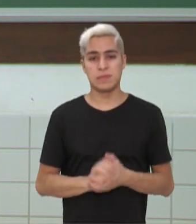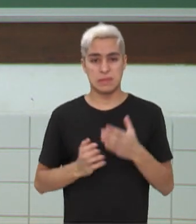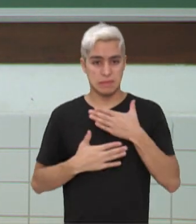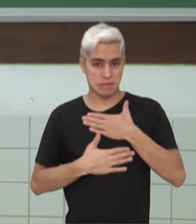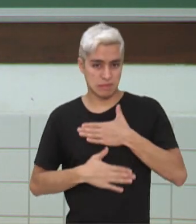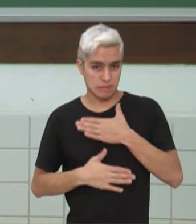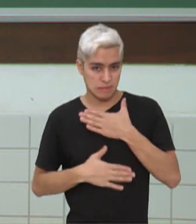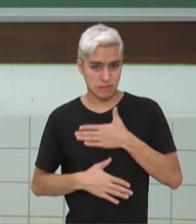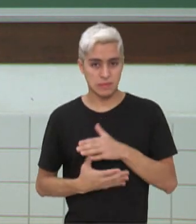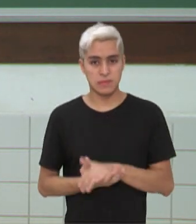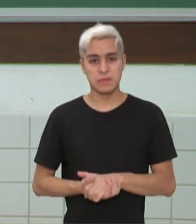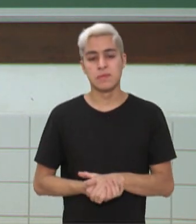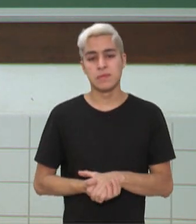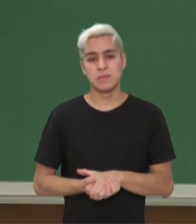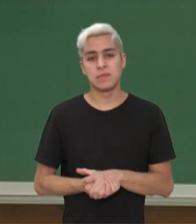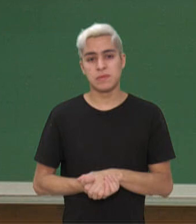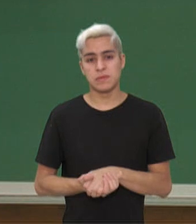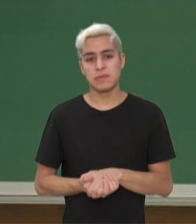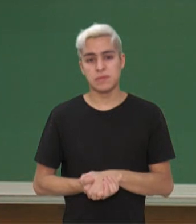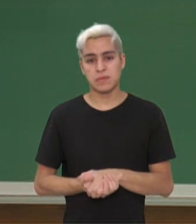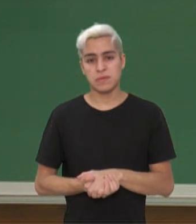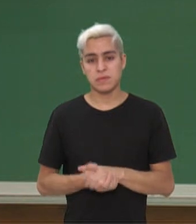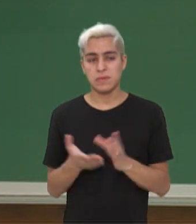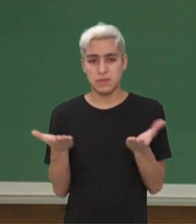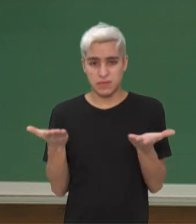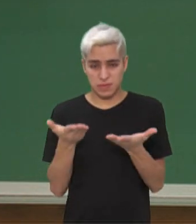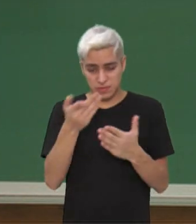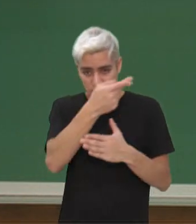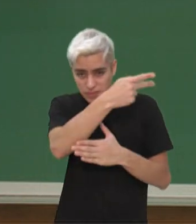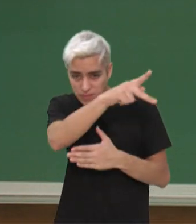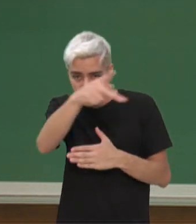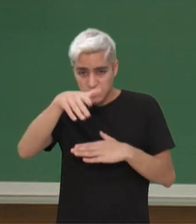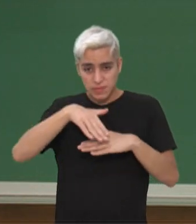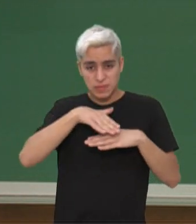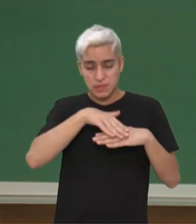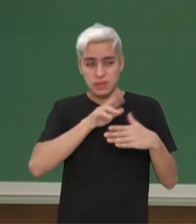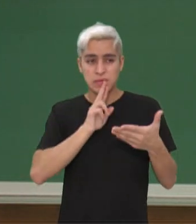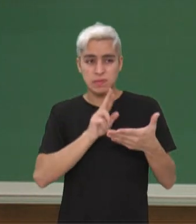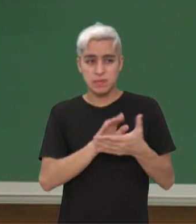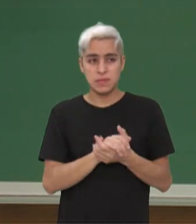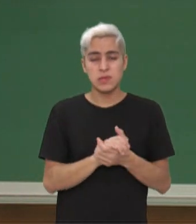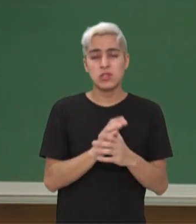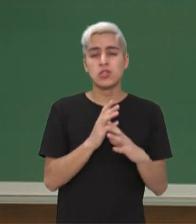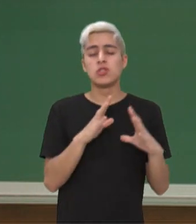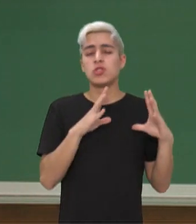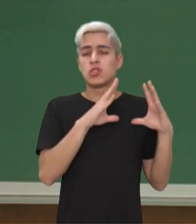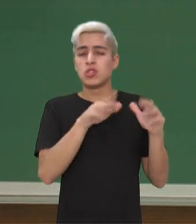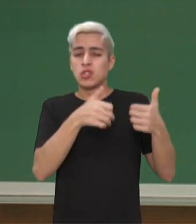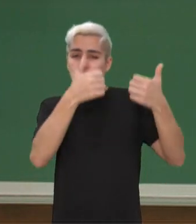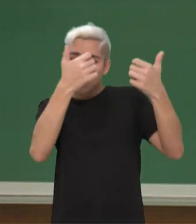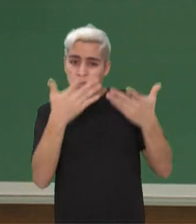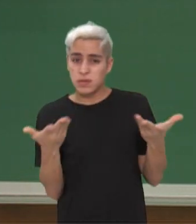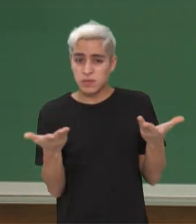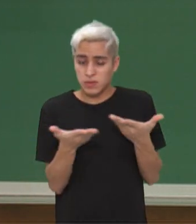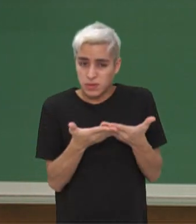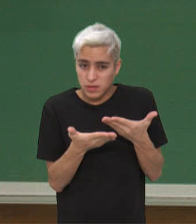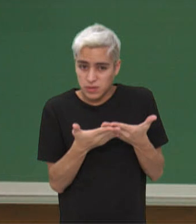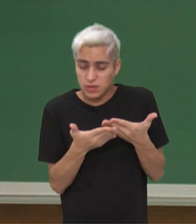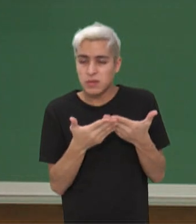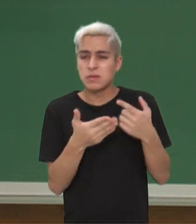Tranquilo? Vamos lá. Agora é com você. De tudo que nós falamos já nesta aula e